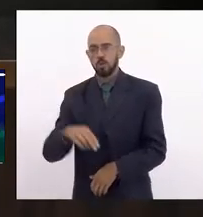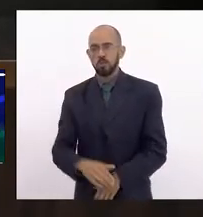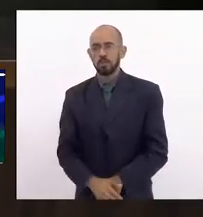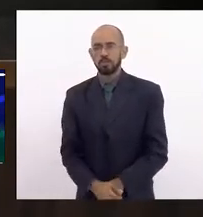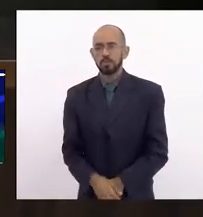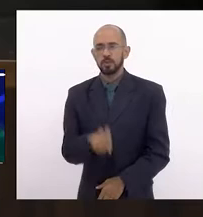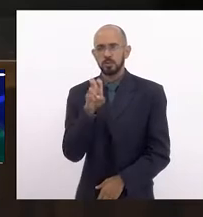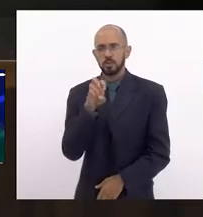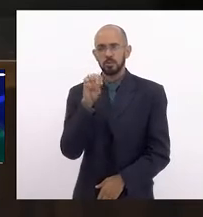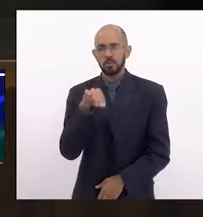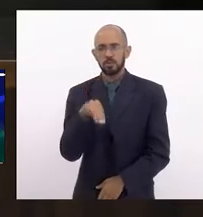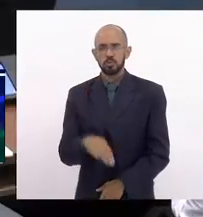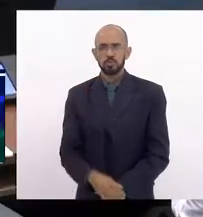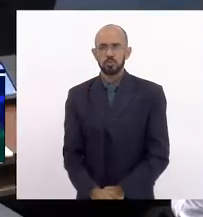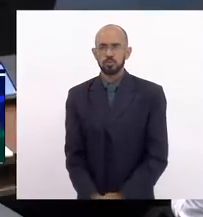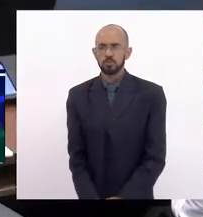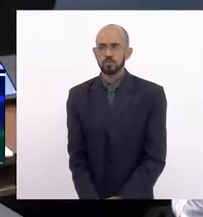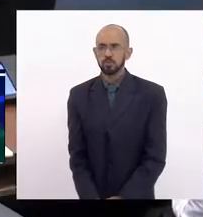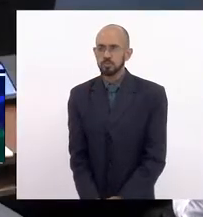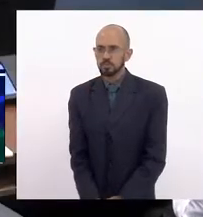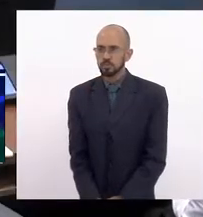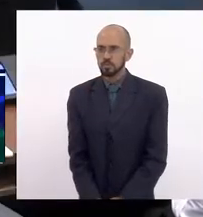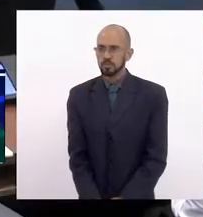15 minutos e